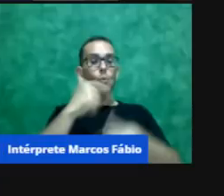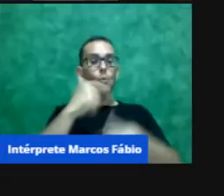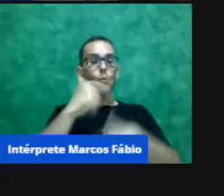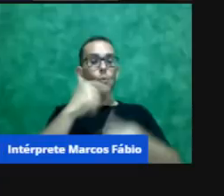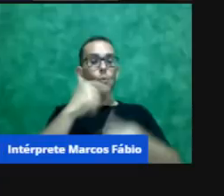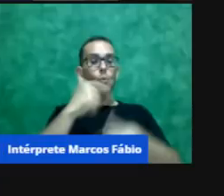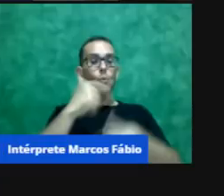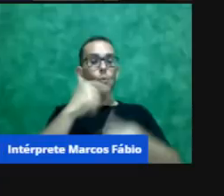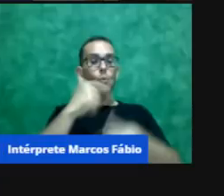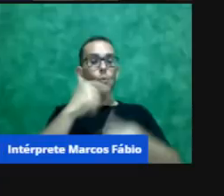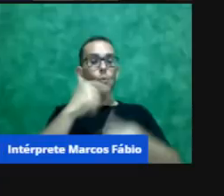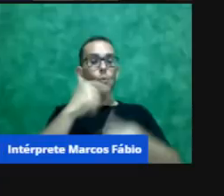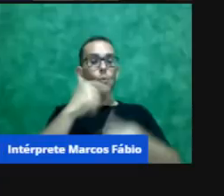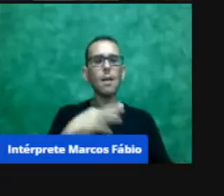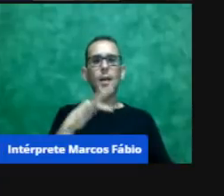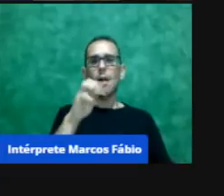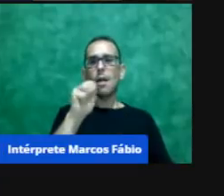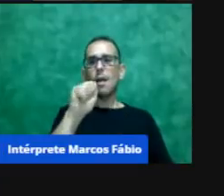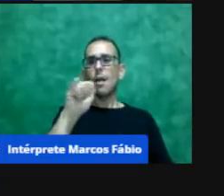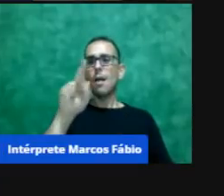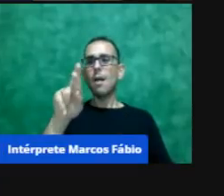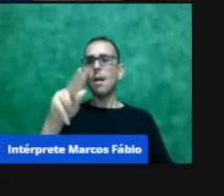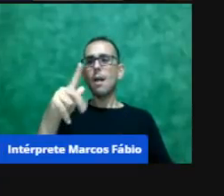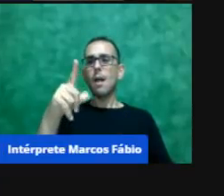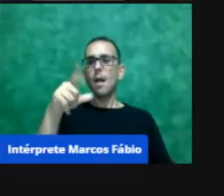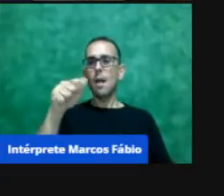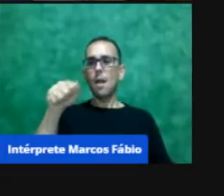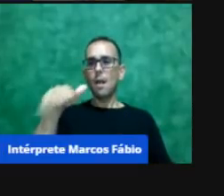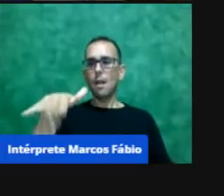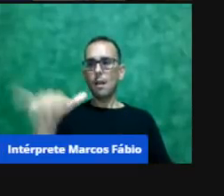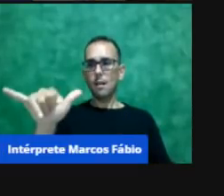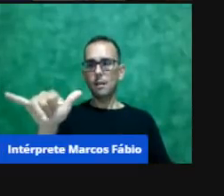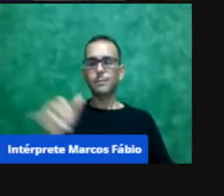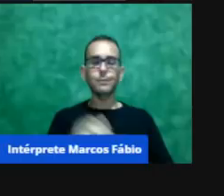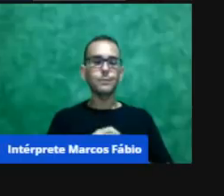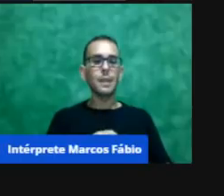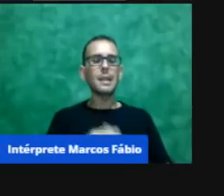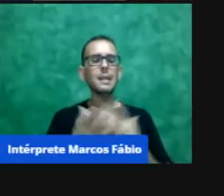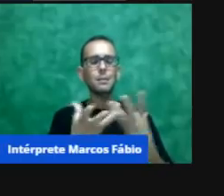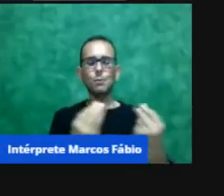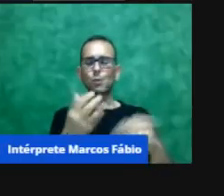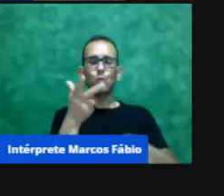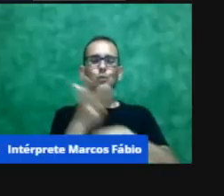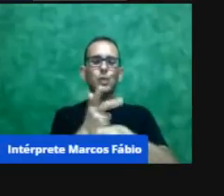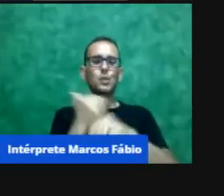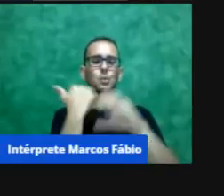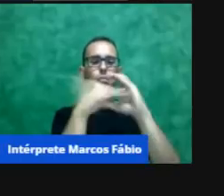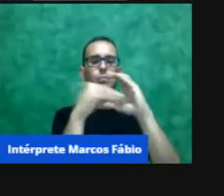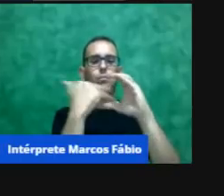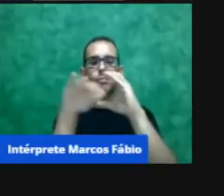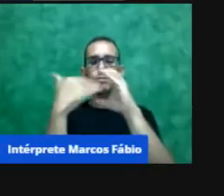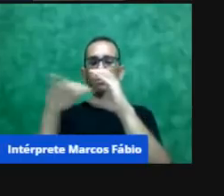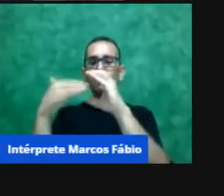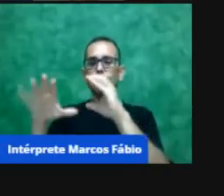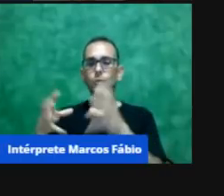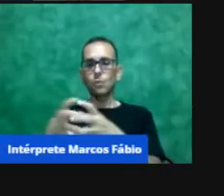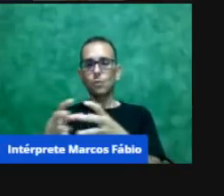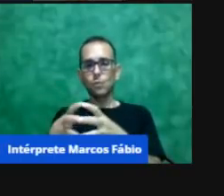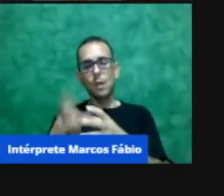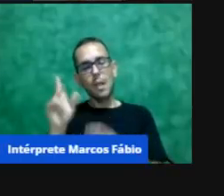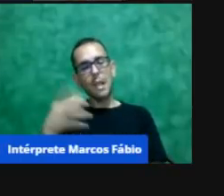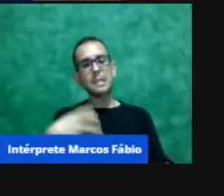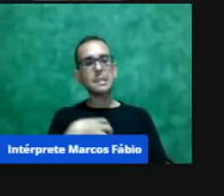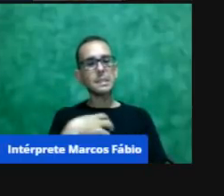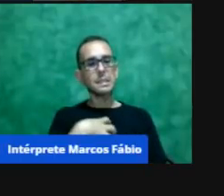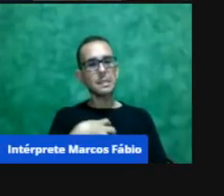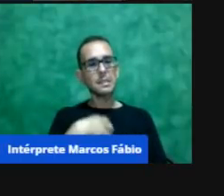play, né? Tem muitos vídeos que a gente compartilha nos grupos que são situações